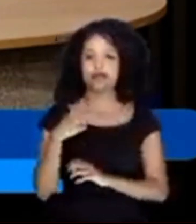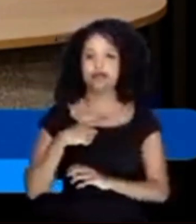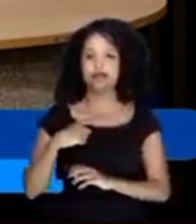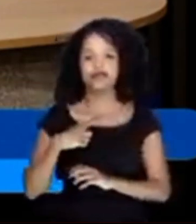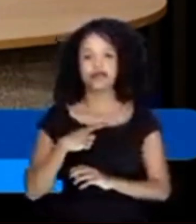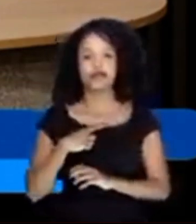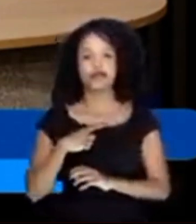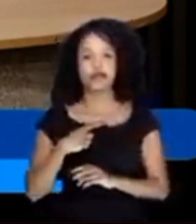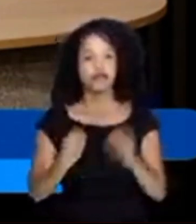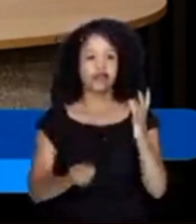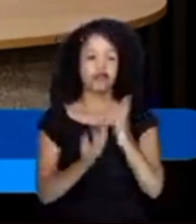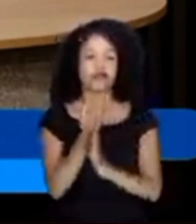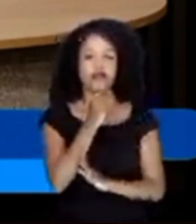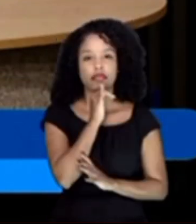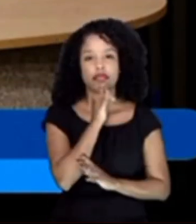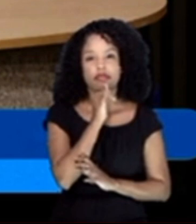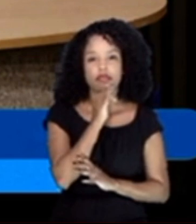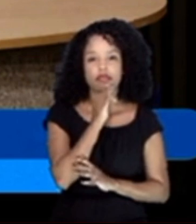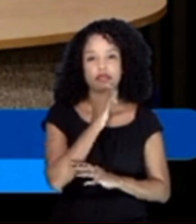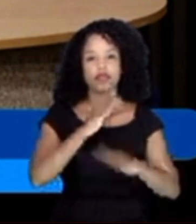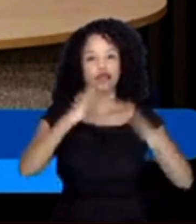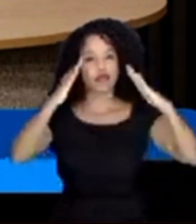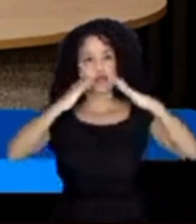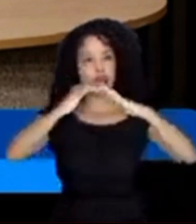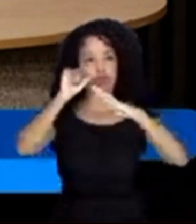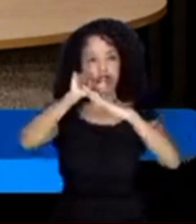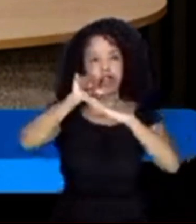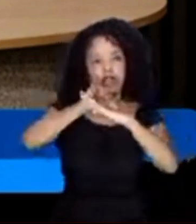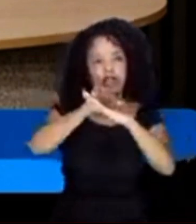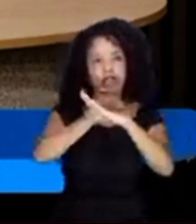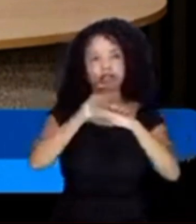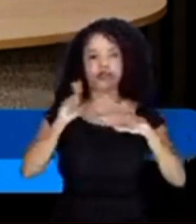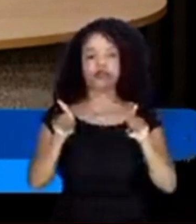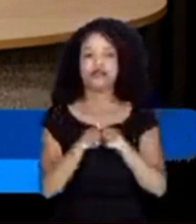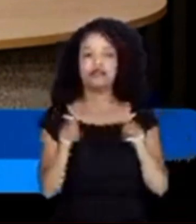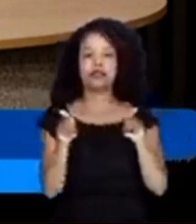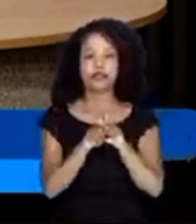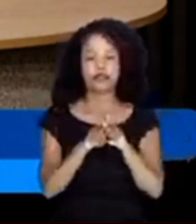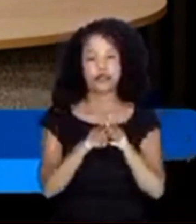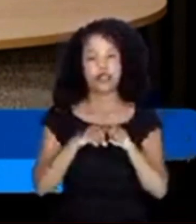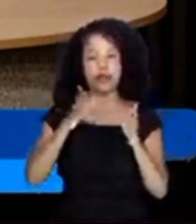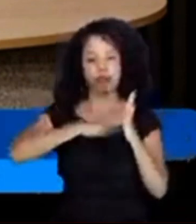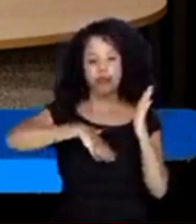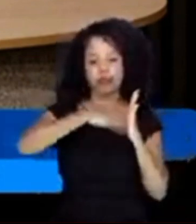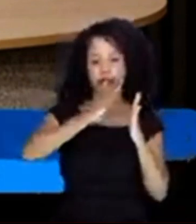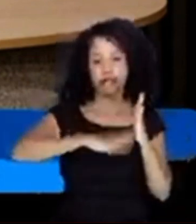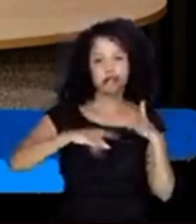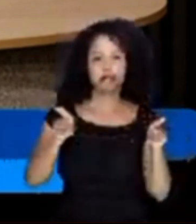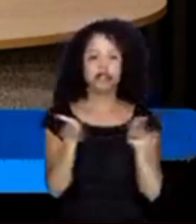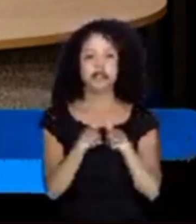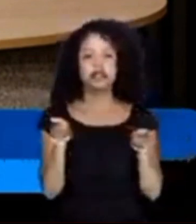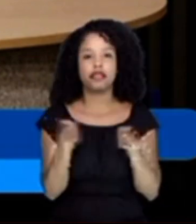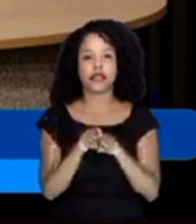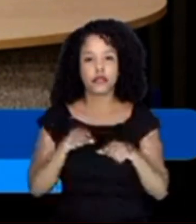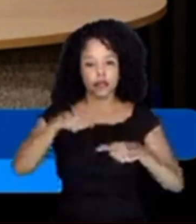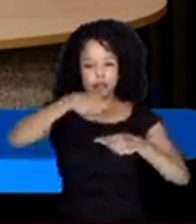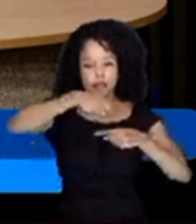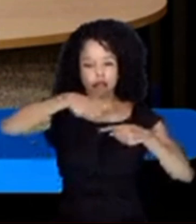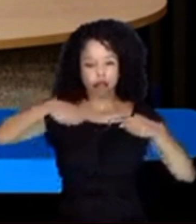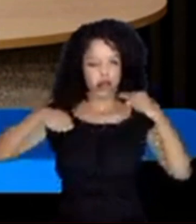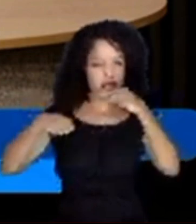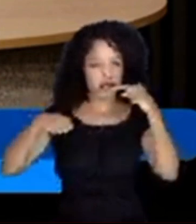um exemplo, de telhas, de tinta, de pasta de dente, e é